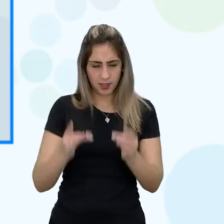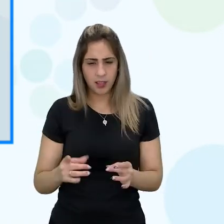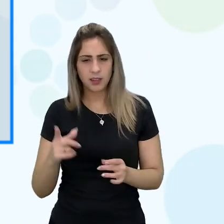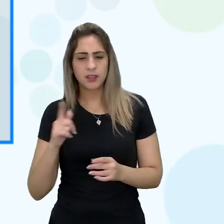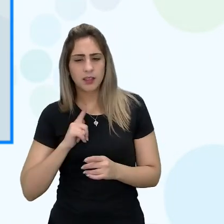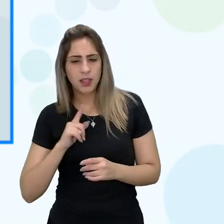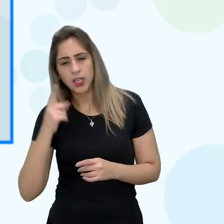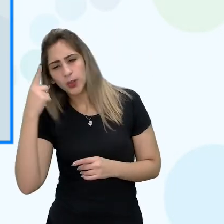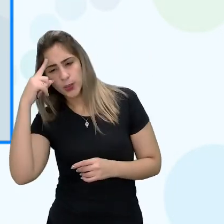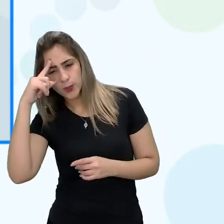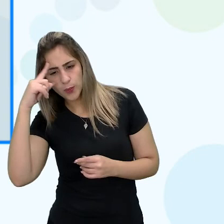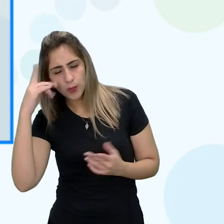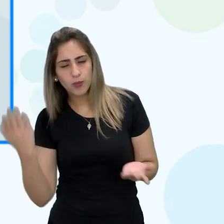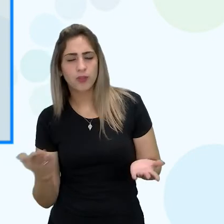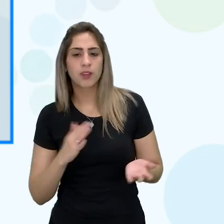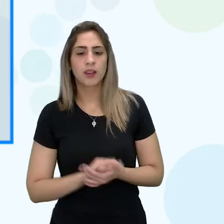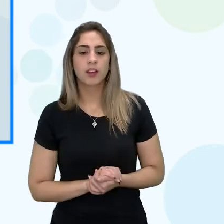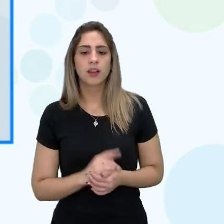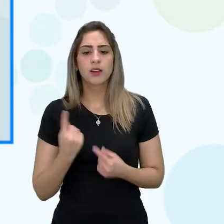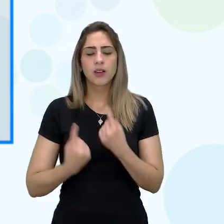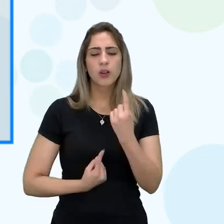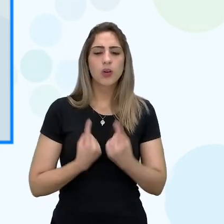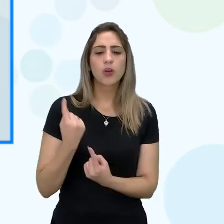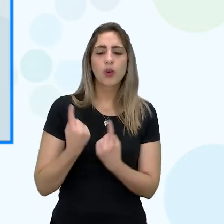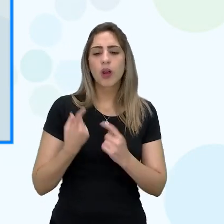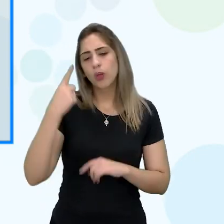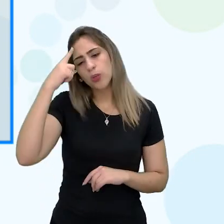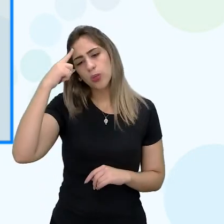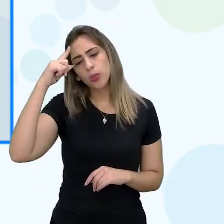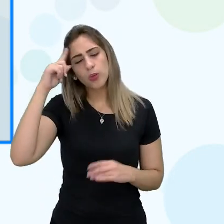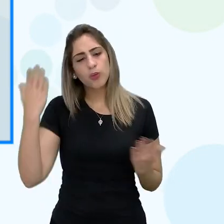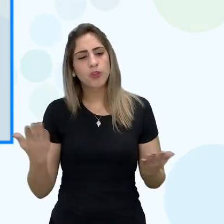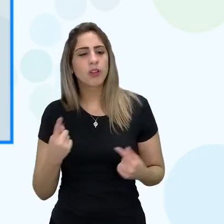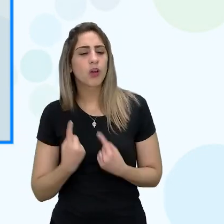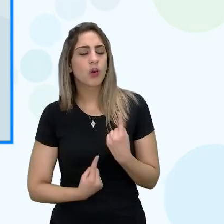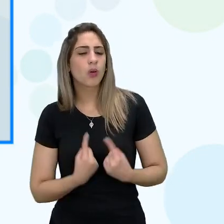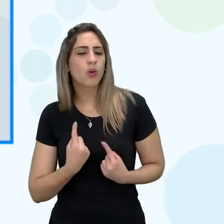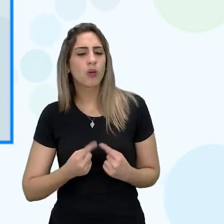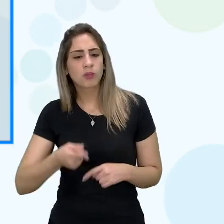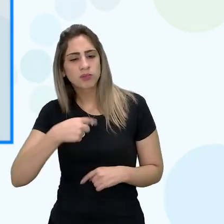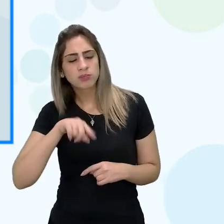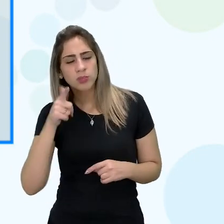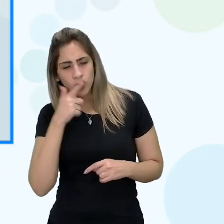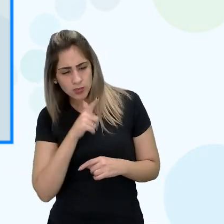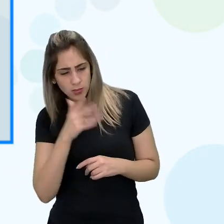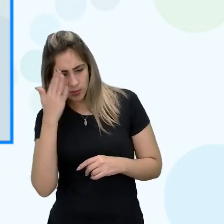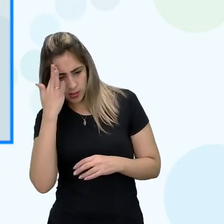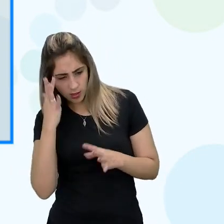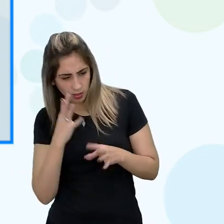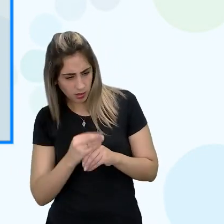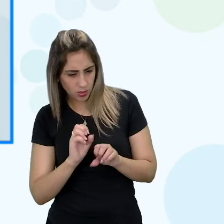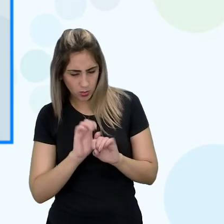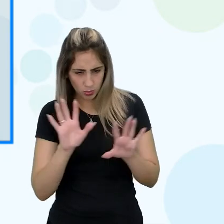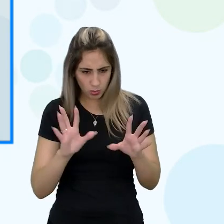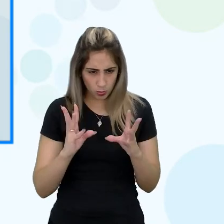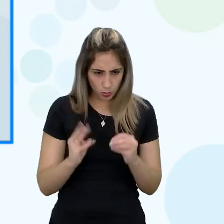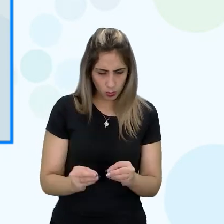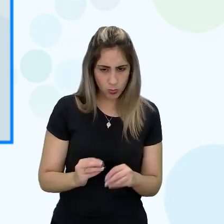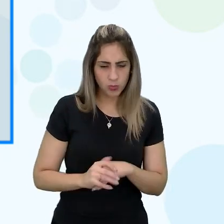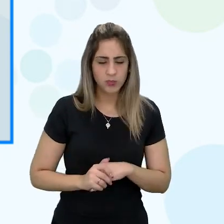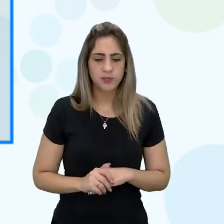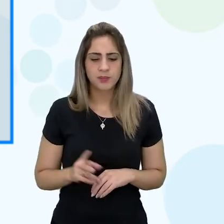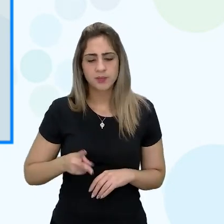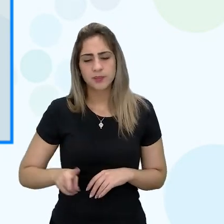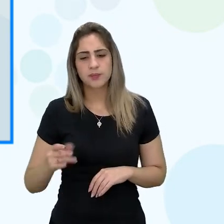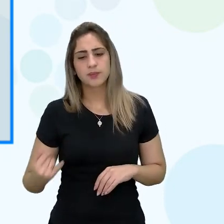olha, uma ou outra dúvida? Então, quais foram essas dúvidas? Como você conseguiu esclarecer essas dúvidas?